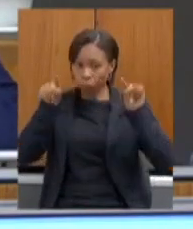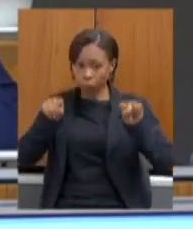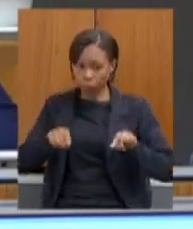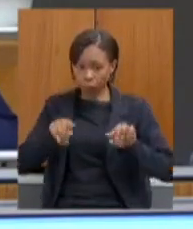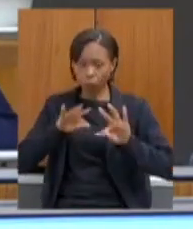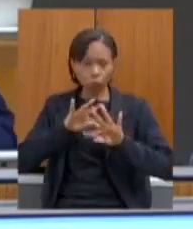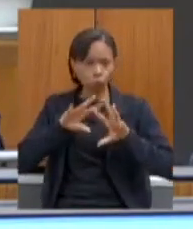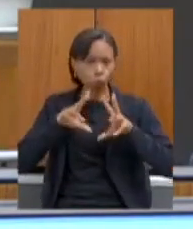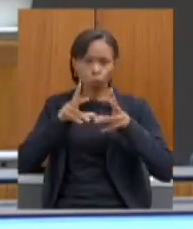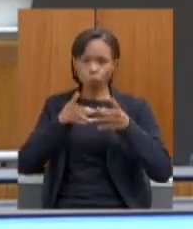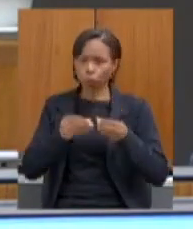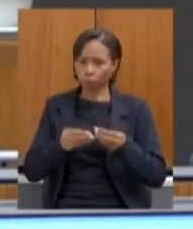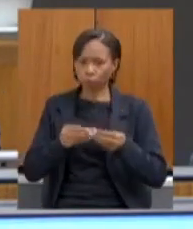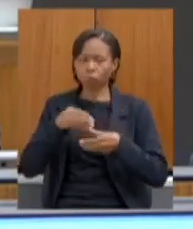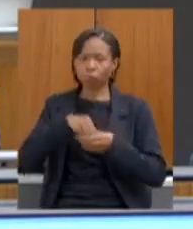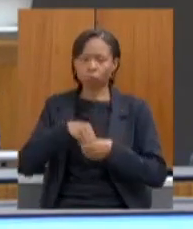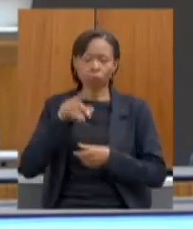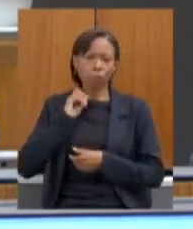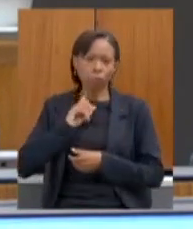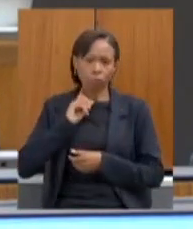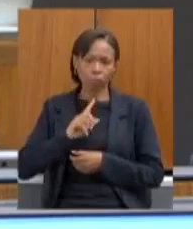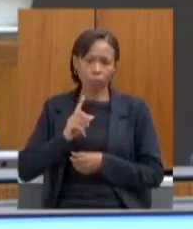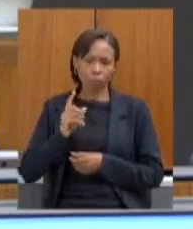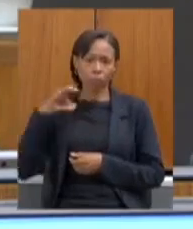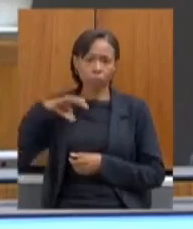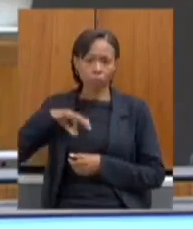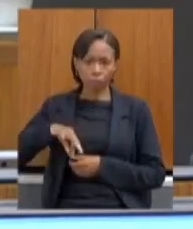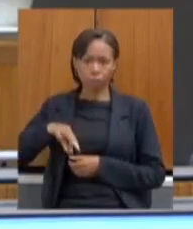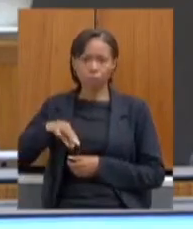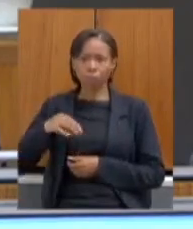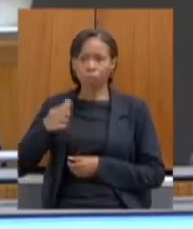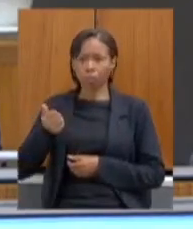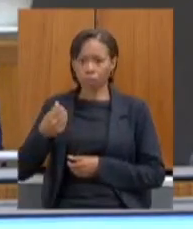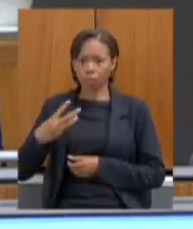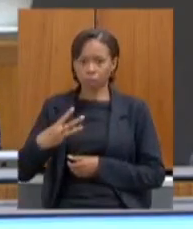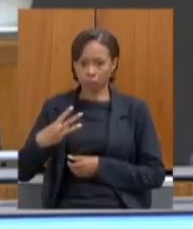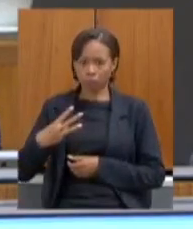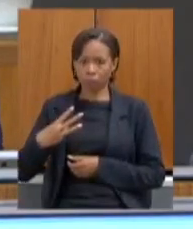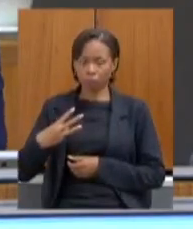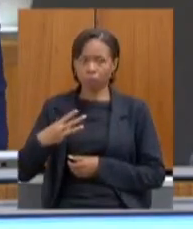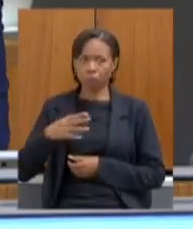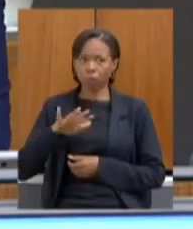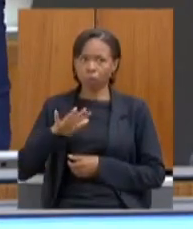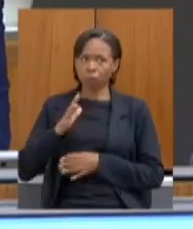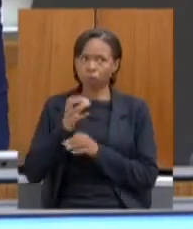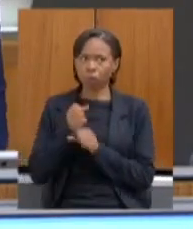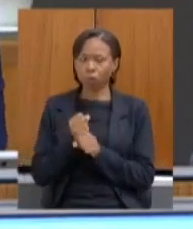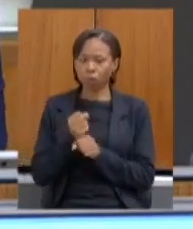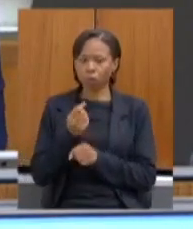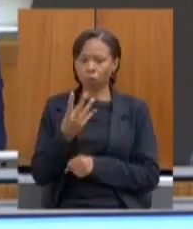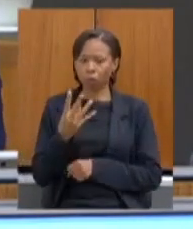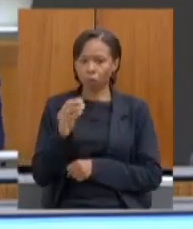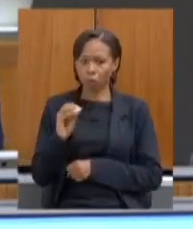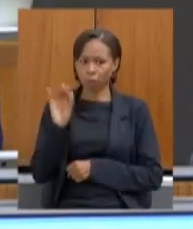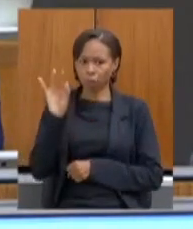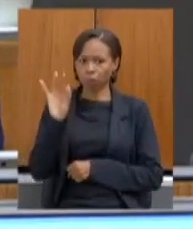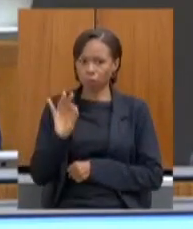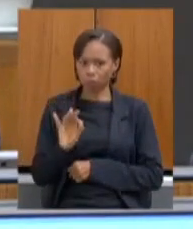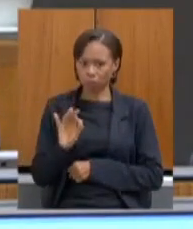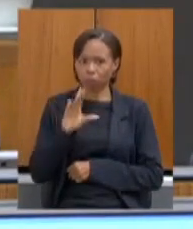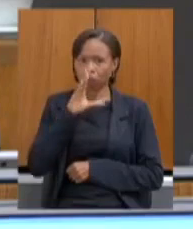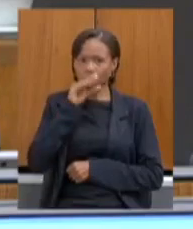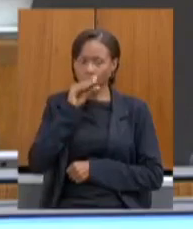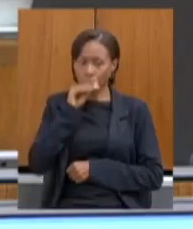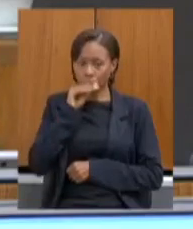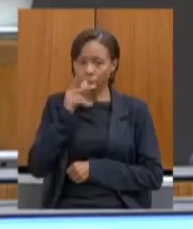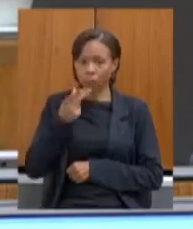R$.000 do seu 13º, o que implica dizer que 40% dos servidores do Estado de Minas